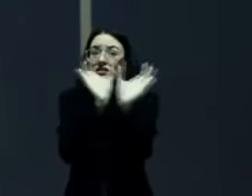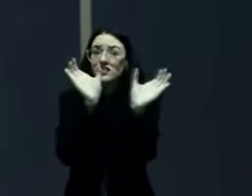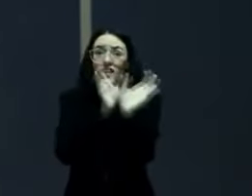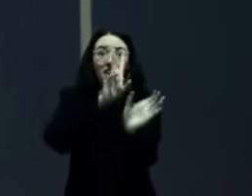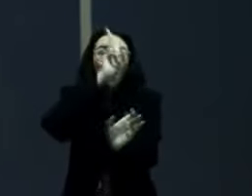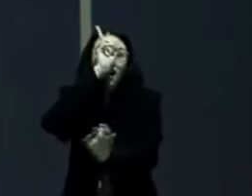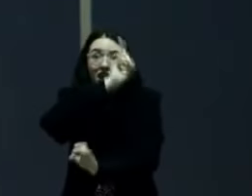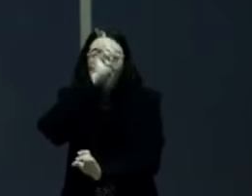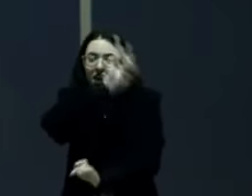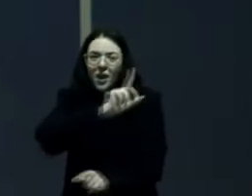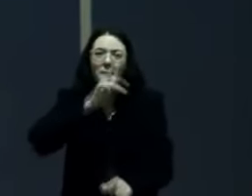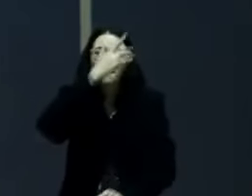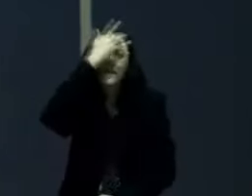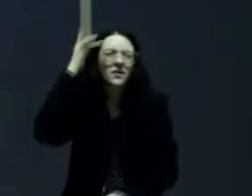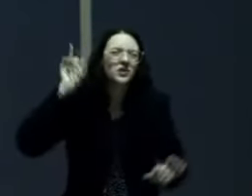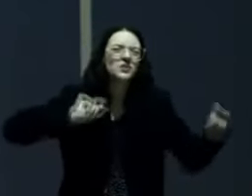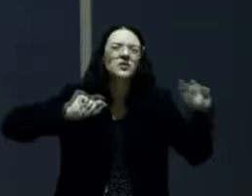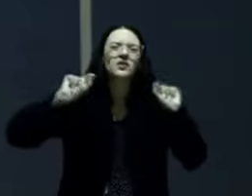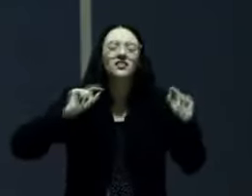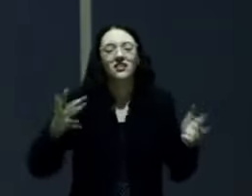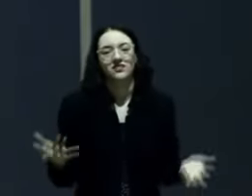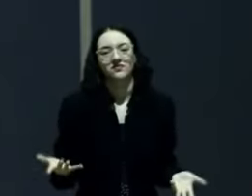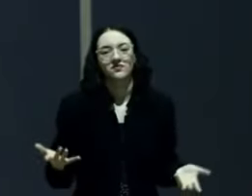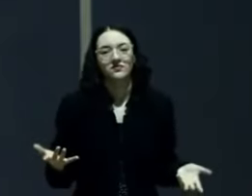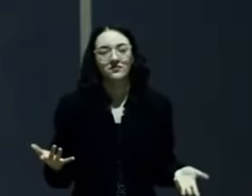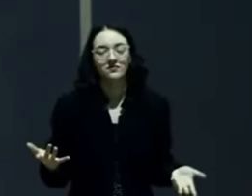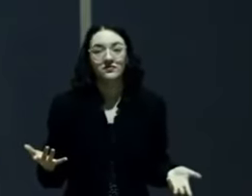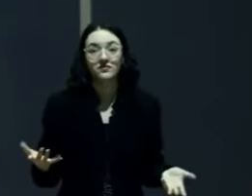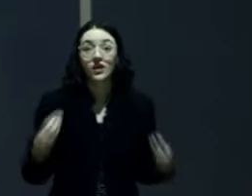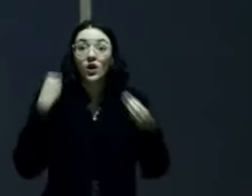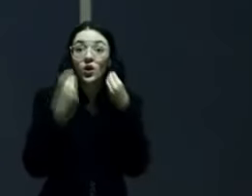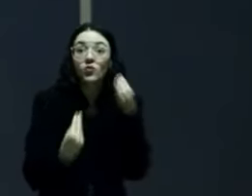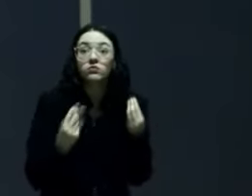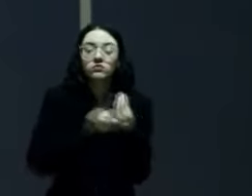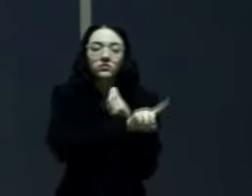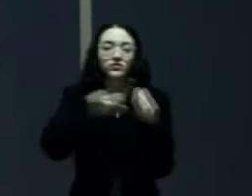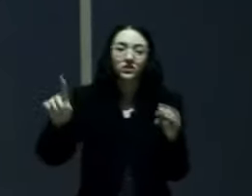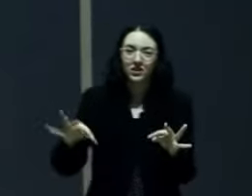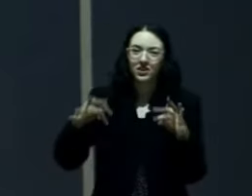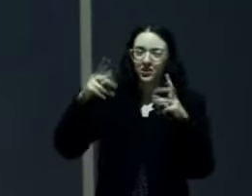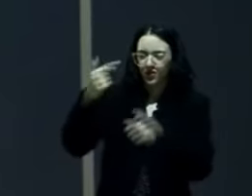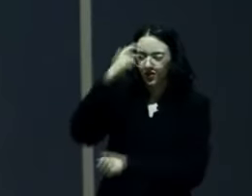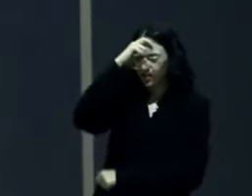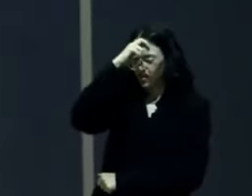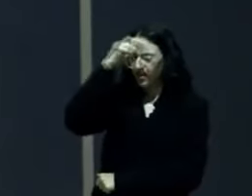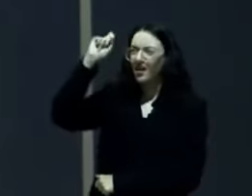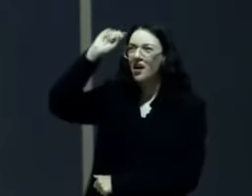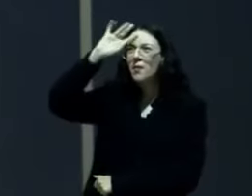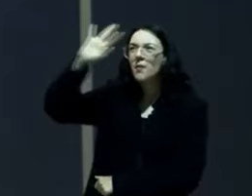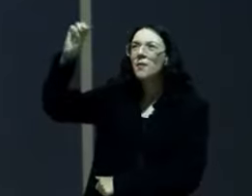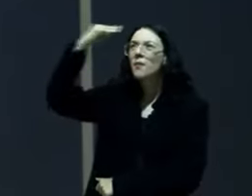lembra alguém. É impossível que você esteja aqui e não passou nada na sua